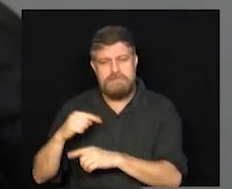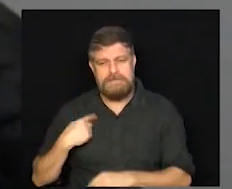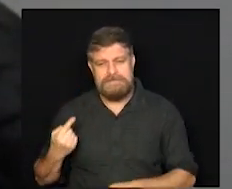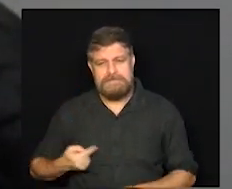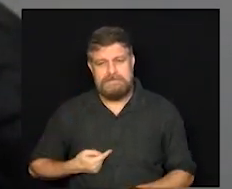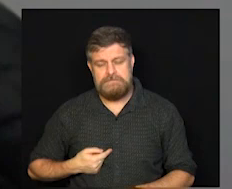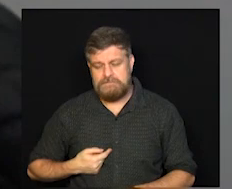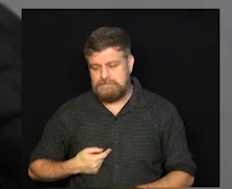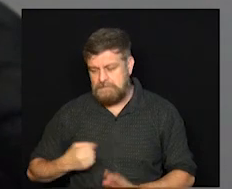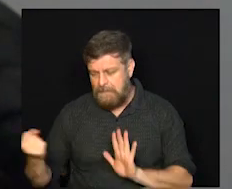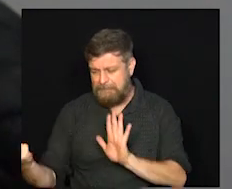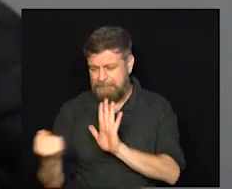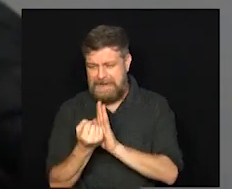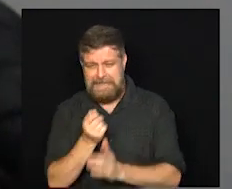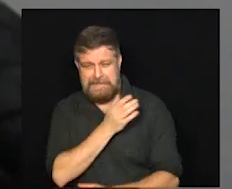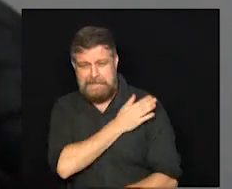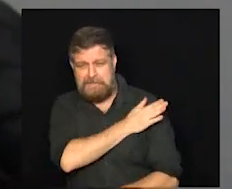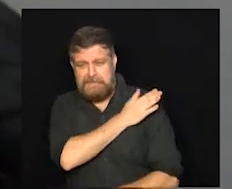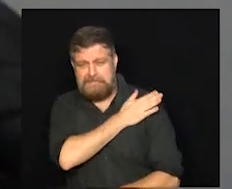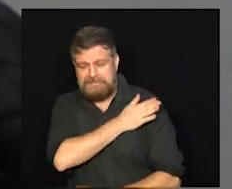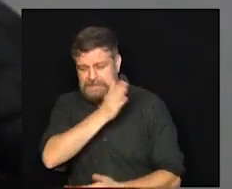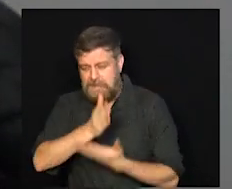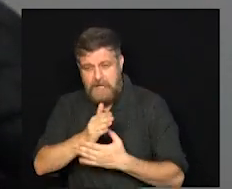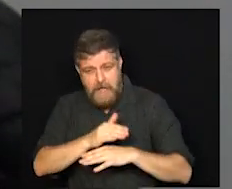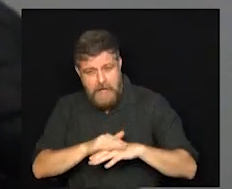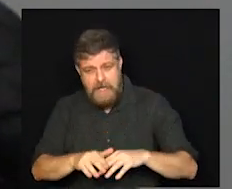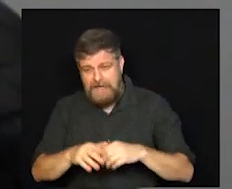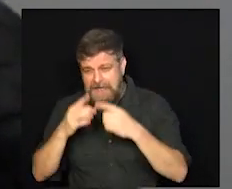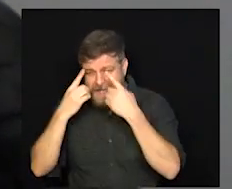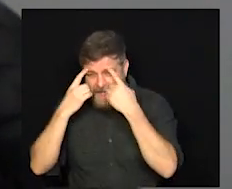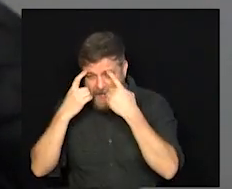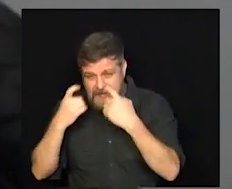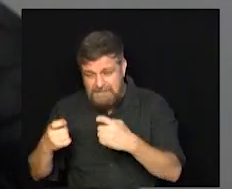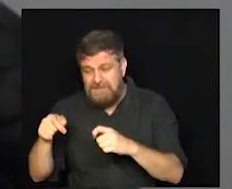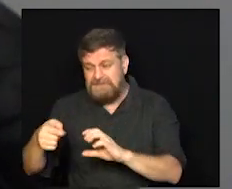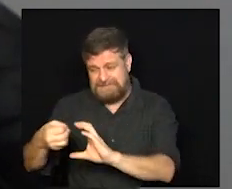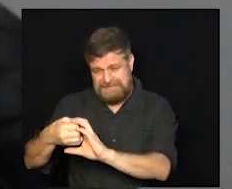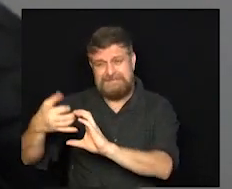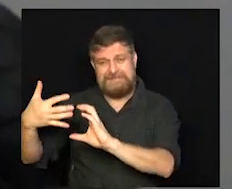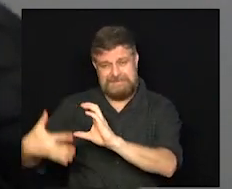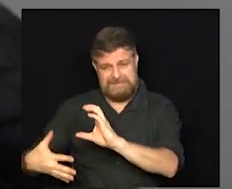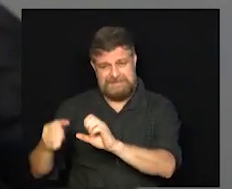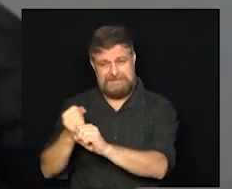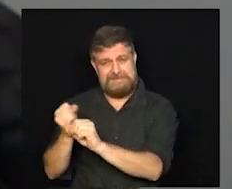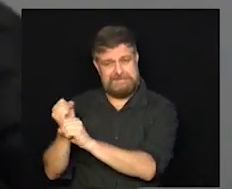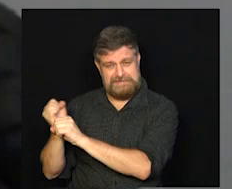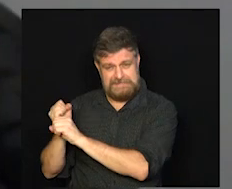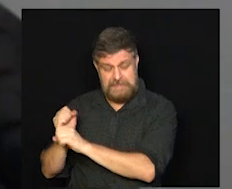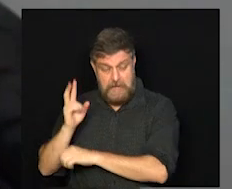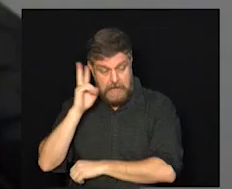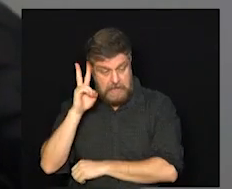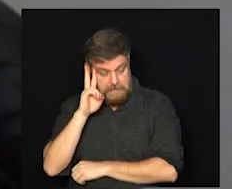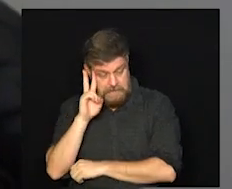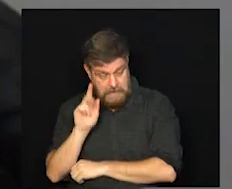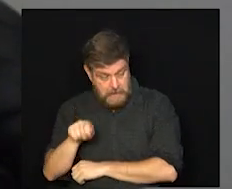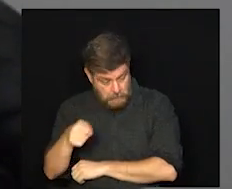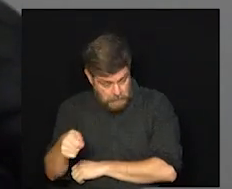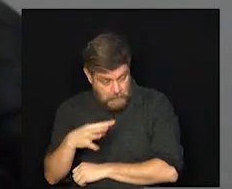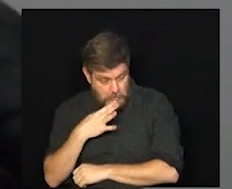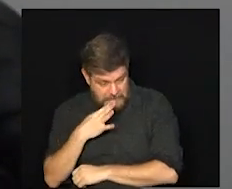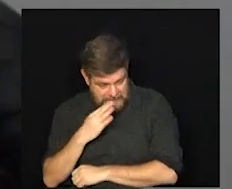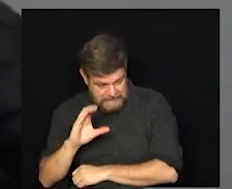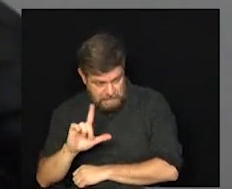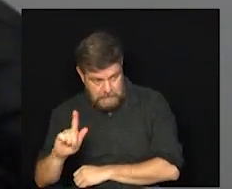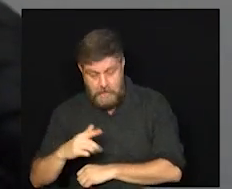estereótipo, né, de violência que era muito caracterizado há uns anos atrás, quando se falava dessa região. Então,